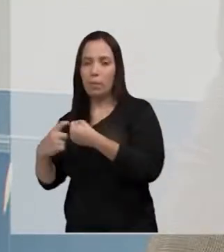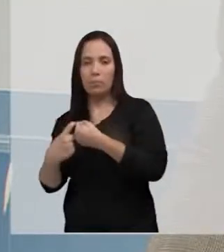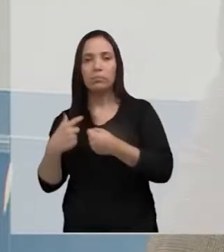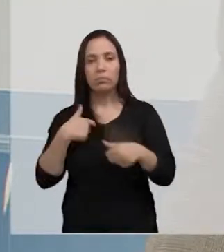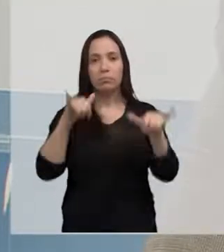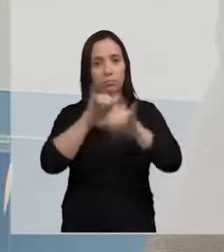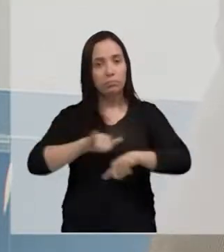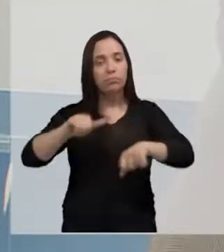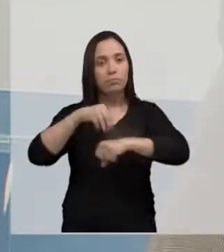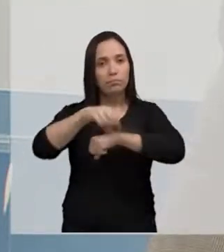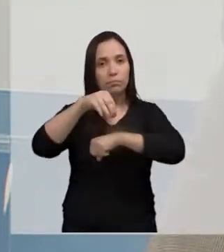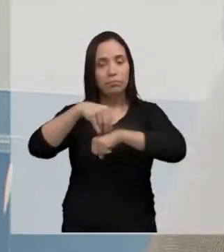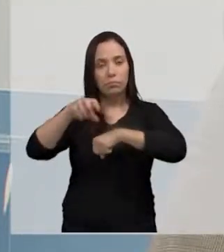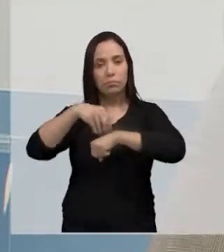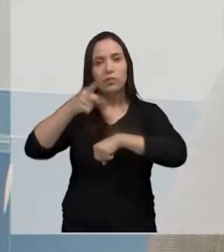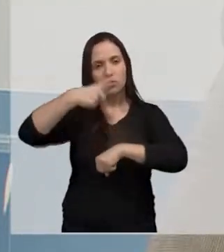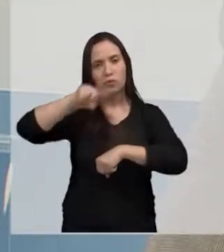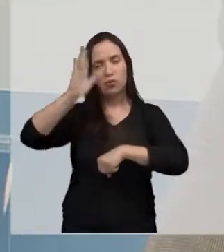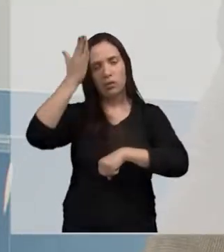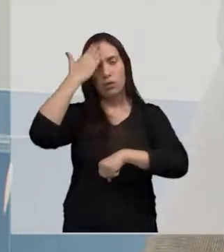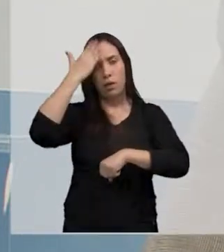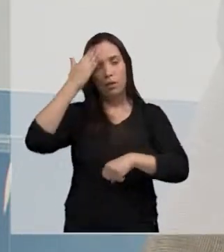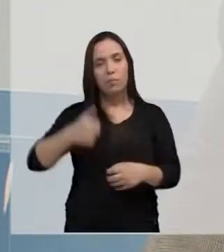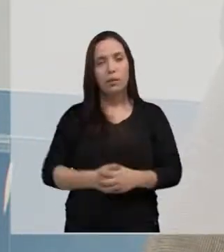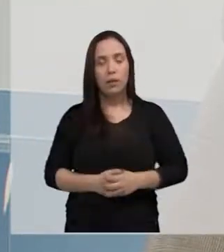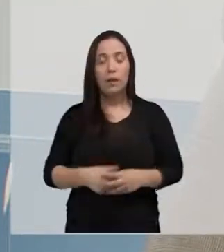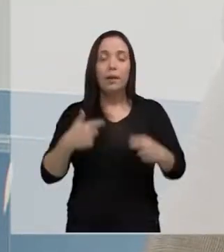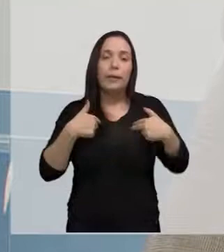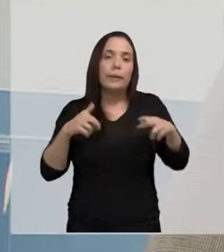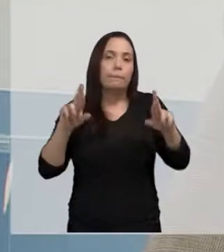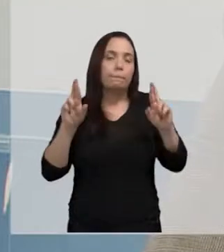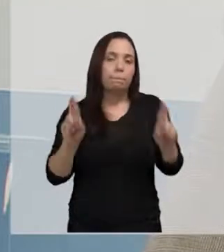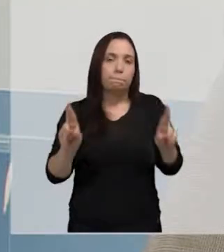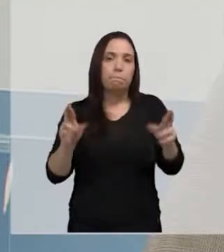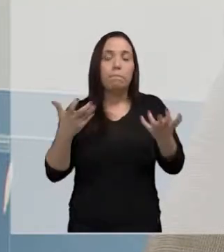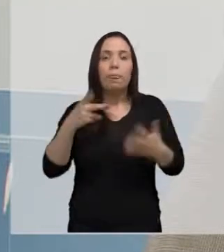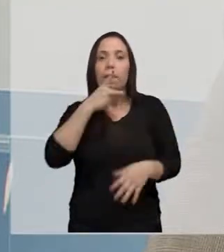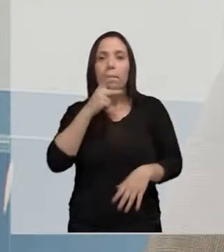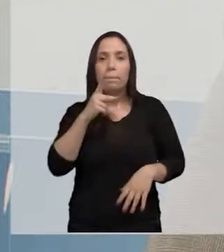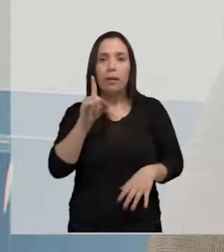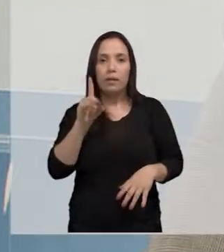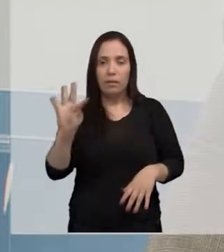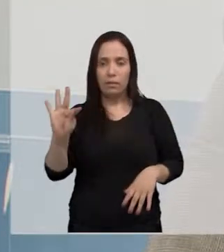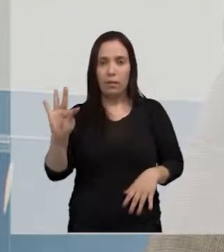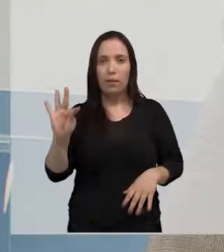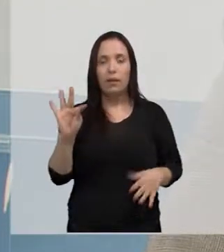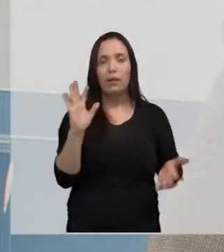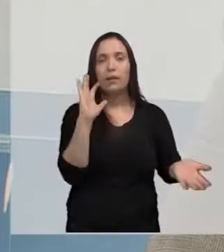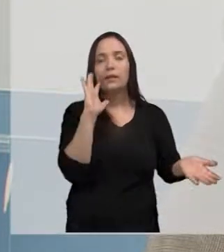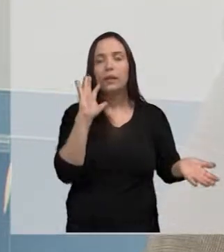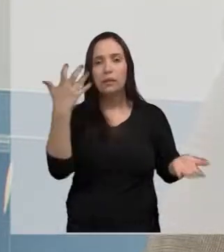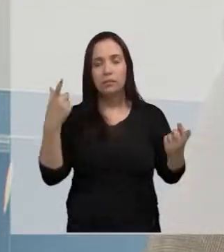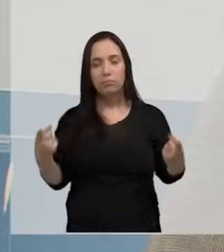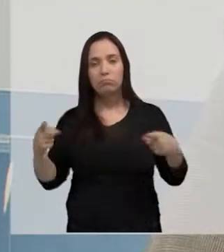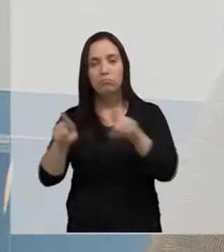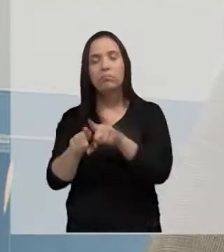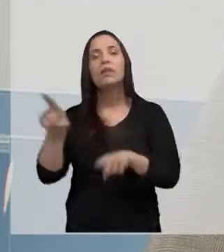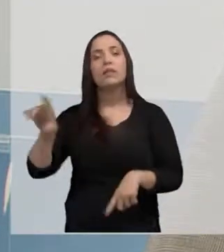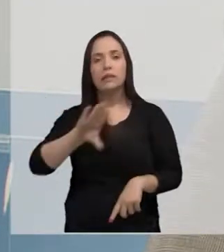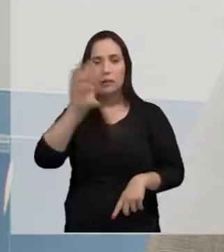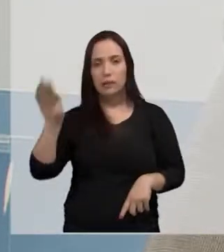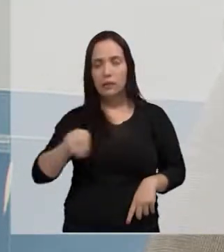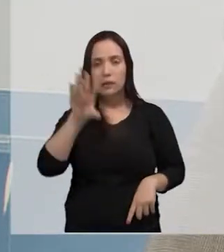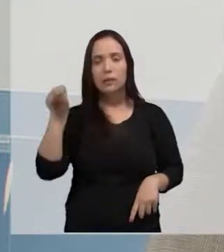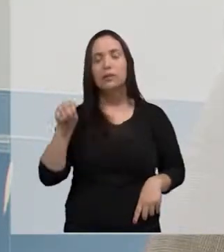definir aqui, né, Luiz? Aproximadamente o que a gente já sabe. Eu torci muito para que o PDT tomasse a decisão que tomou. E o Ciro tomou a